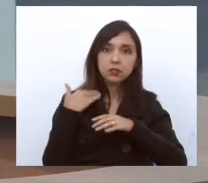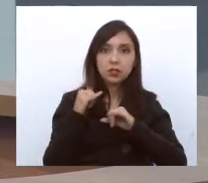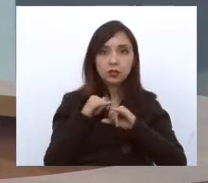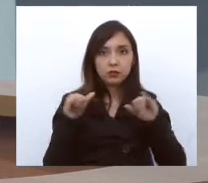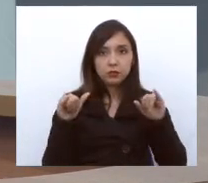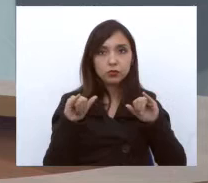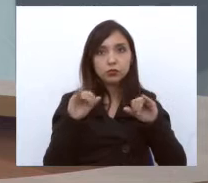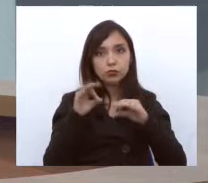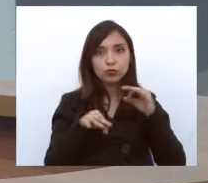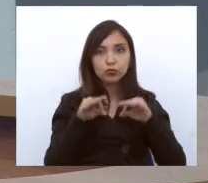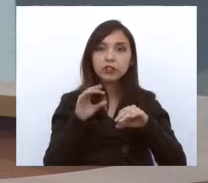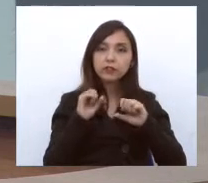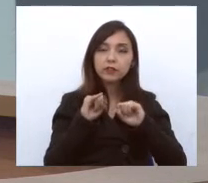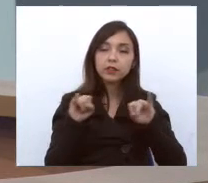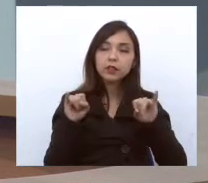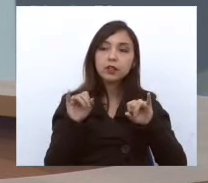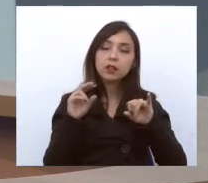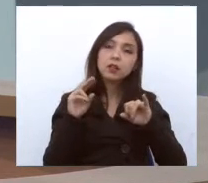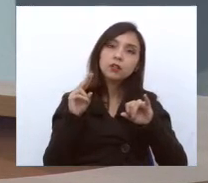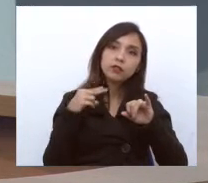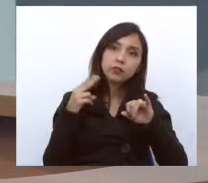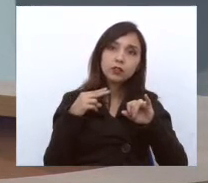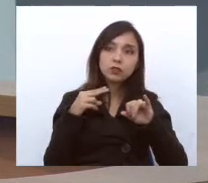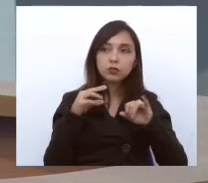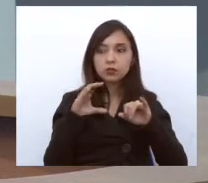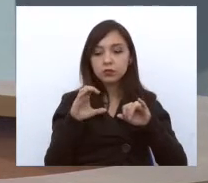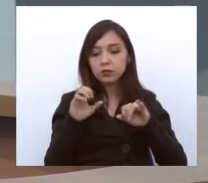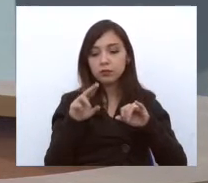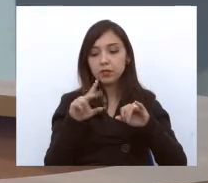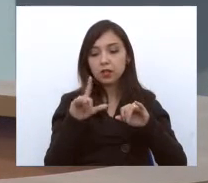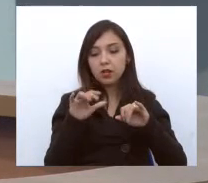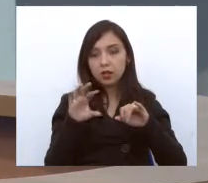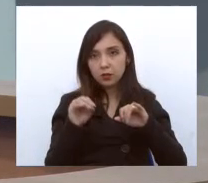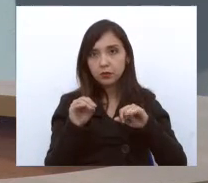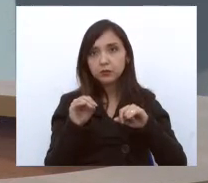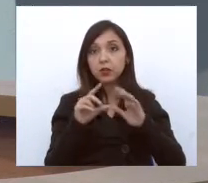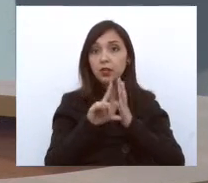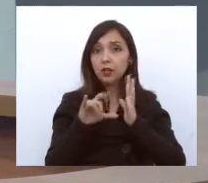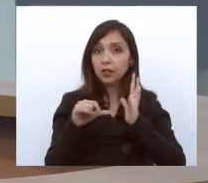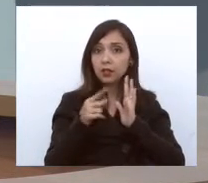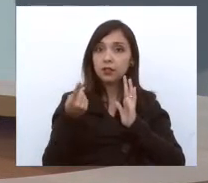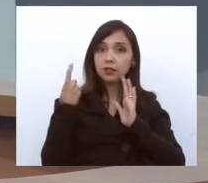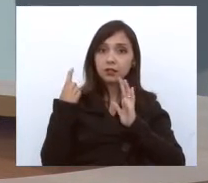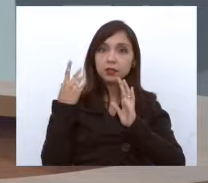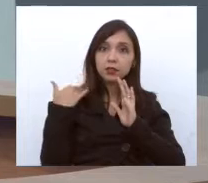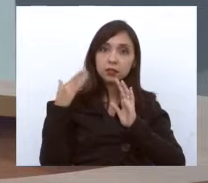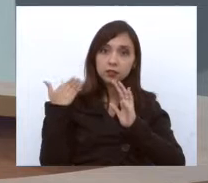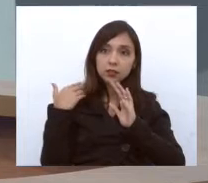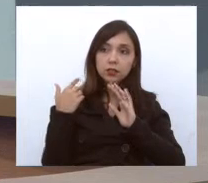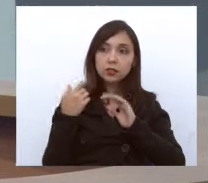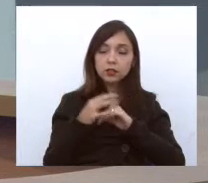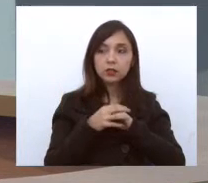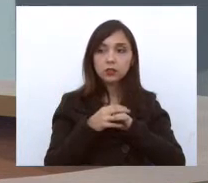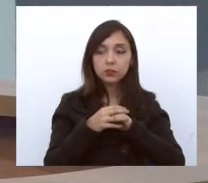o encaminhamento, o nobre vereador Seminaldo também, quando disse que a lei anterior, ela precede, entendeu,